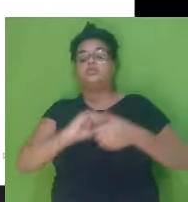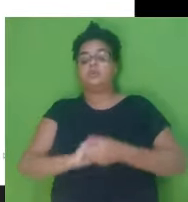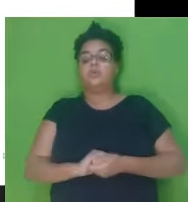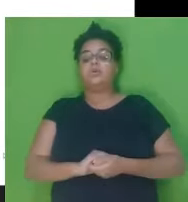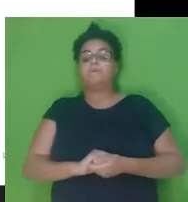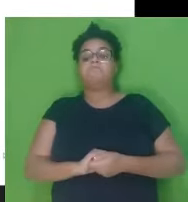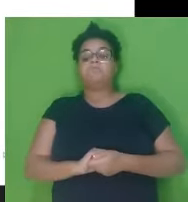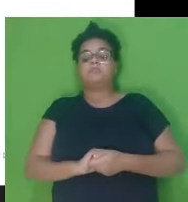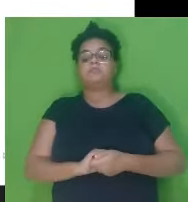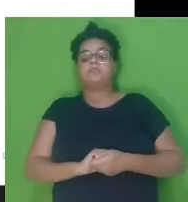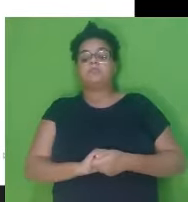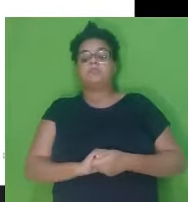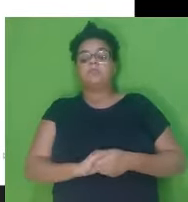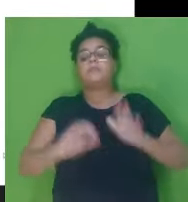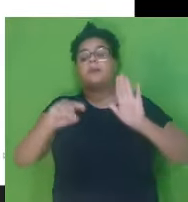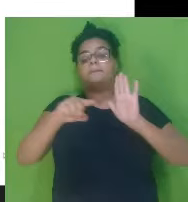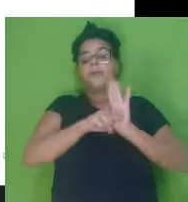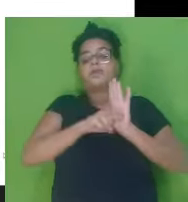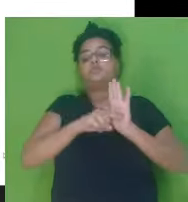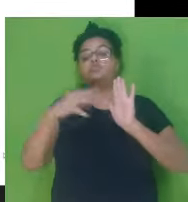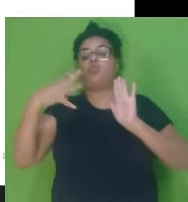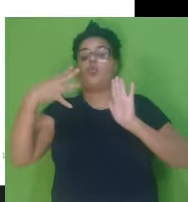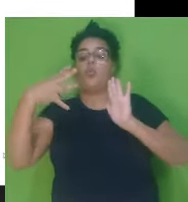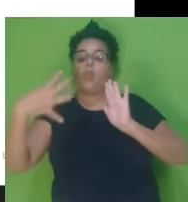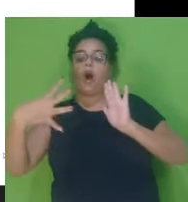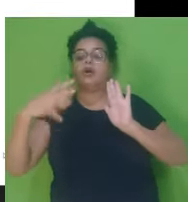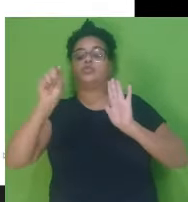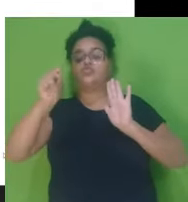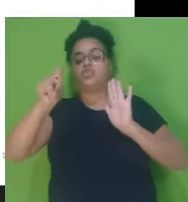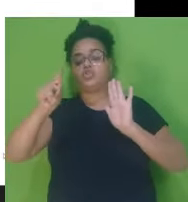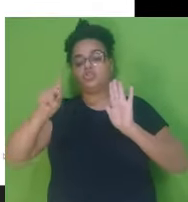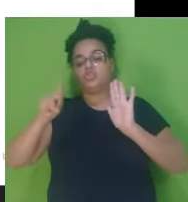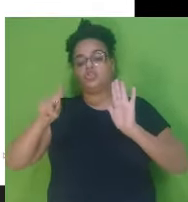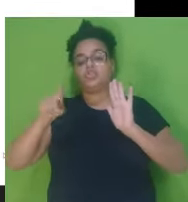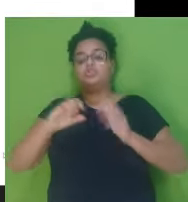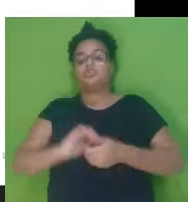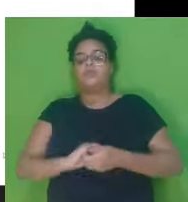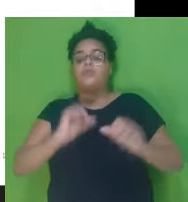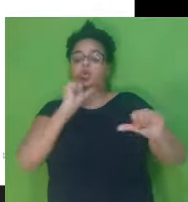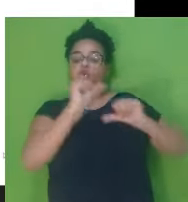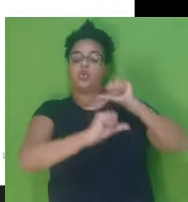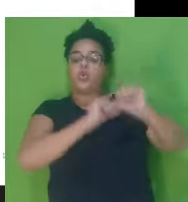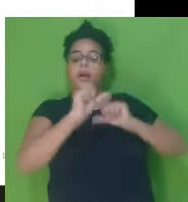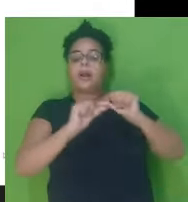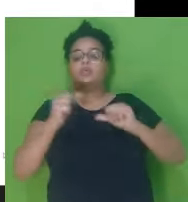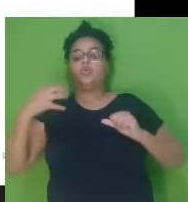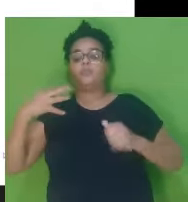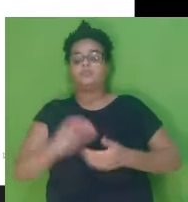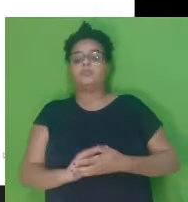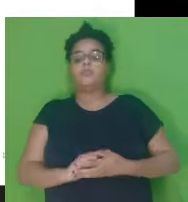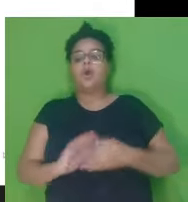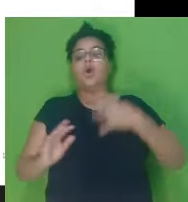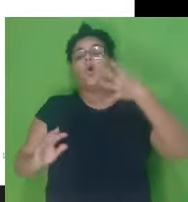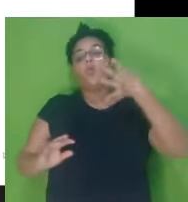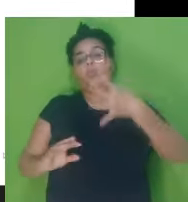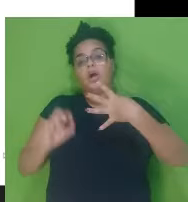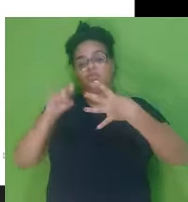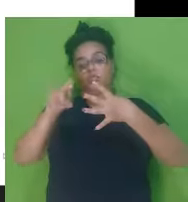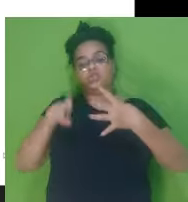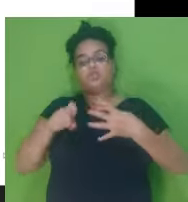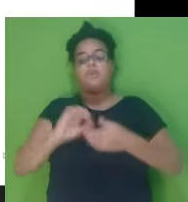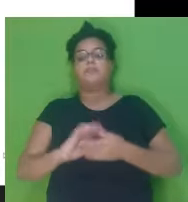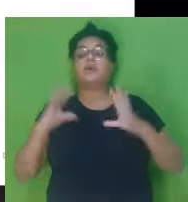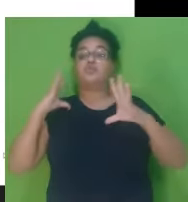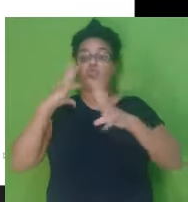2x vezes menos 2 dá menos 4x. Vai vir para cá com o sinal trocado, mais